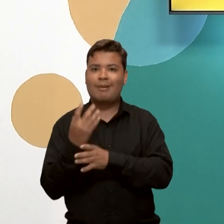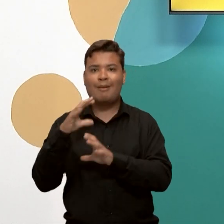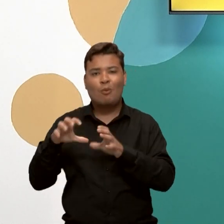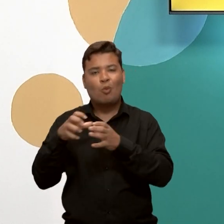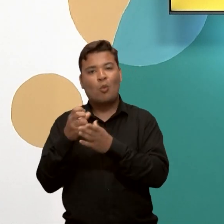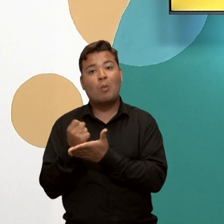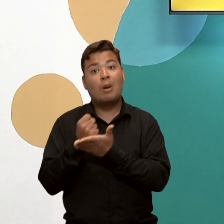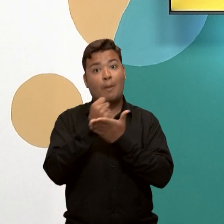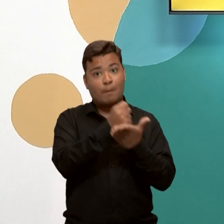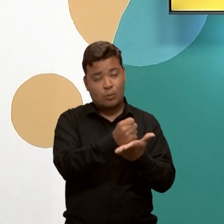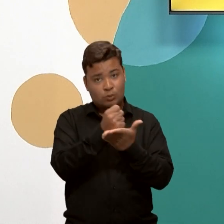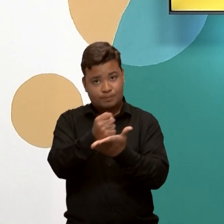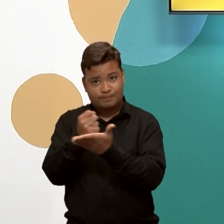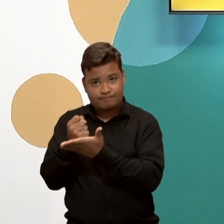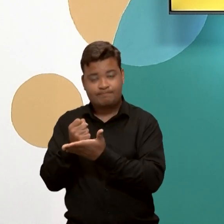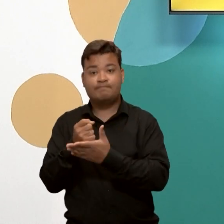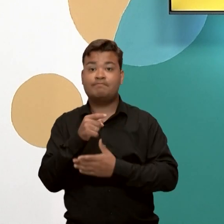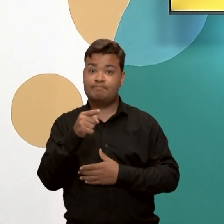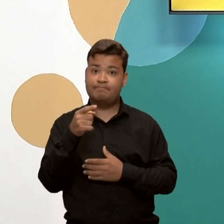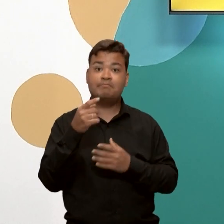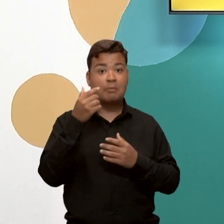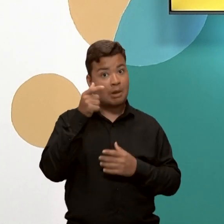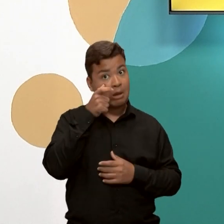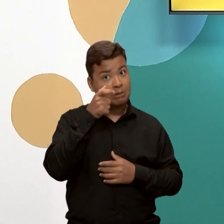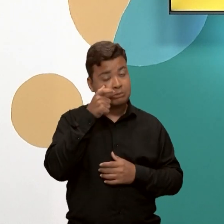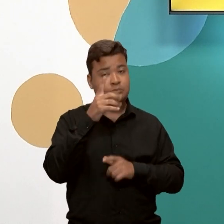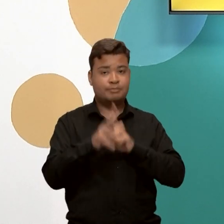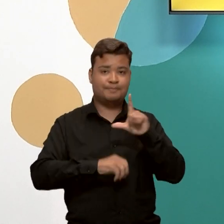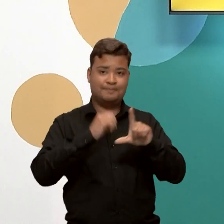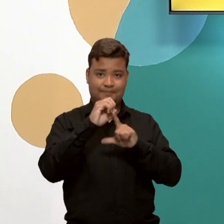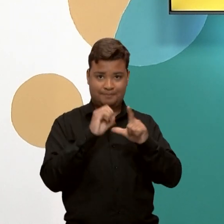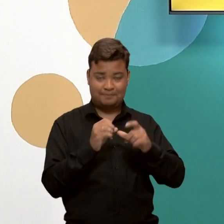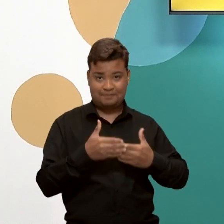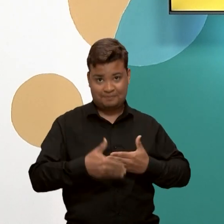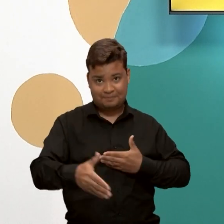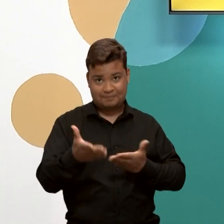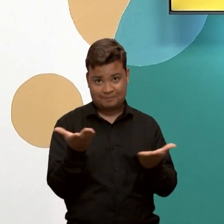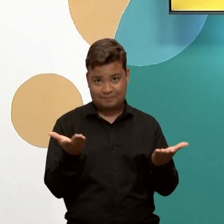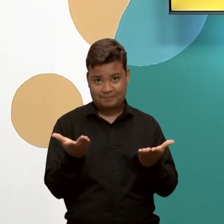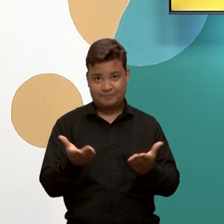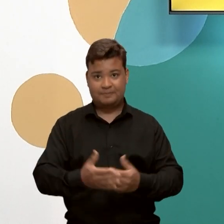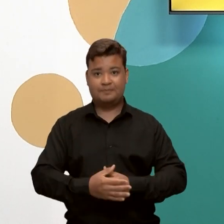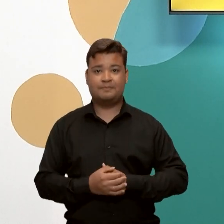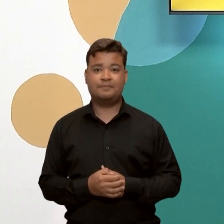apoio. Fique com a gente, o Mundo UFG está só começando.